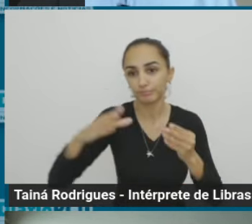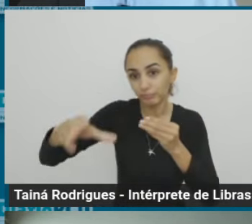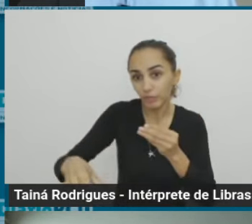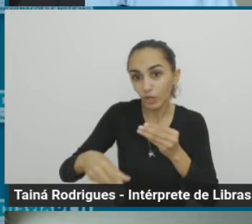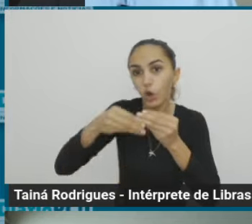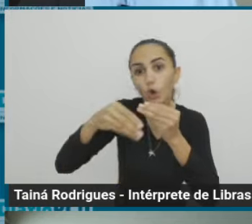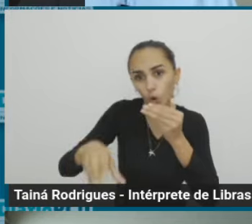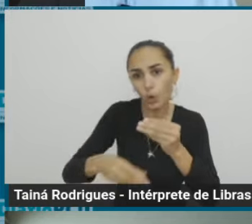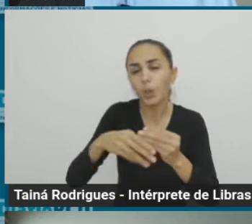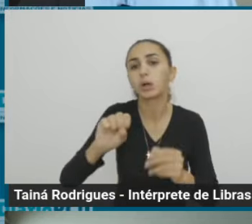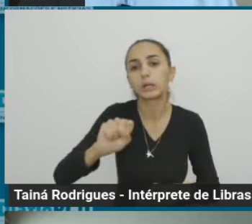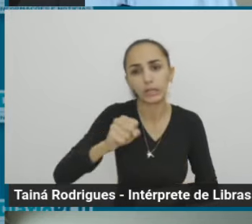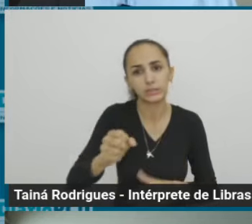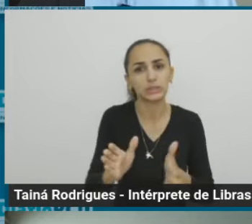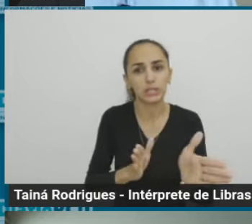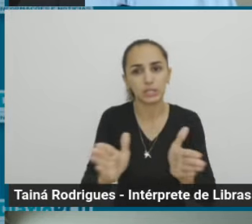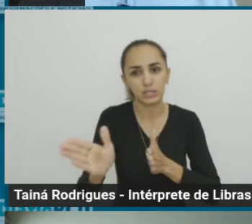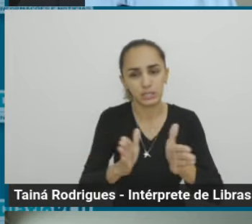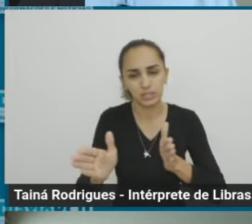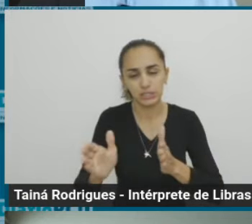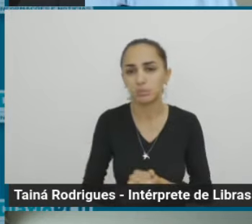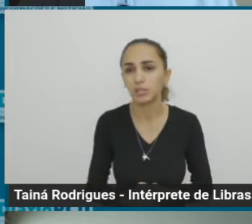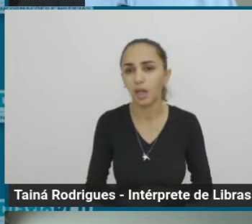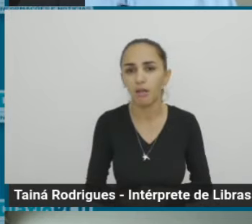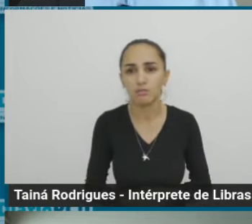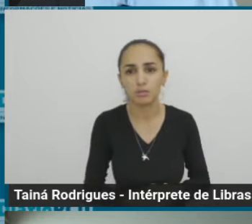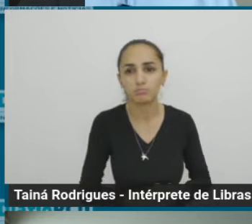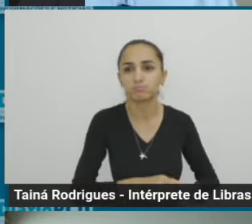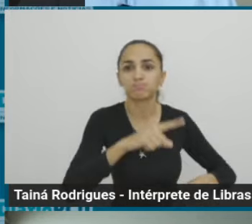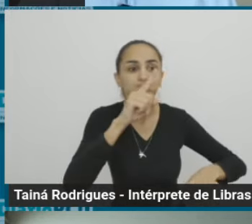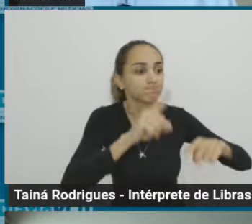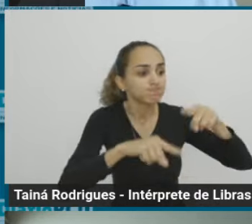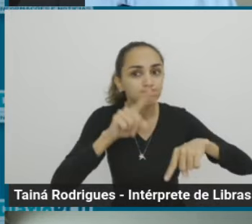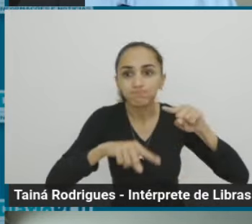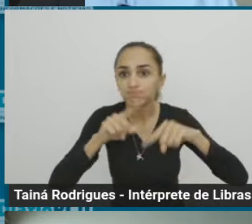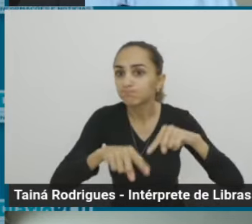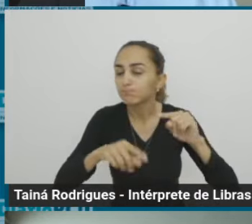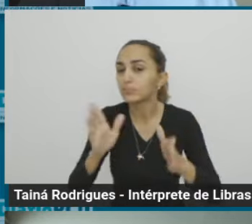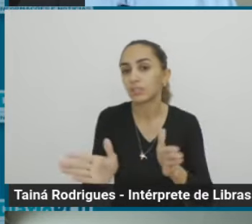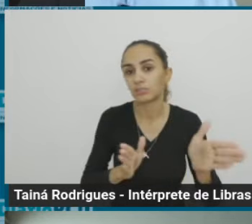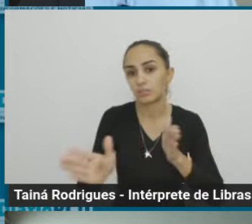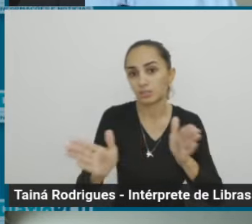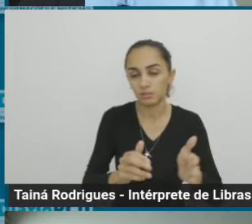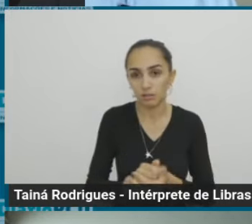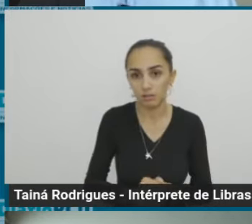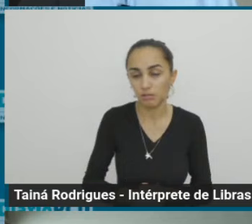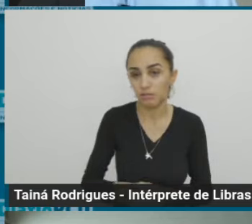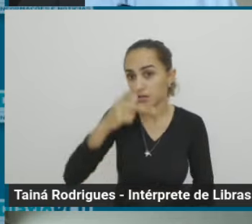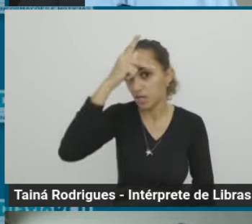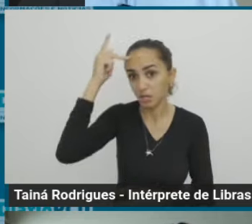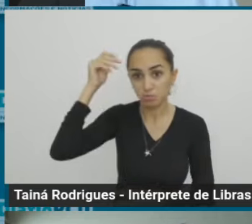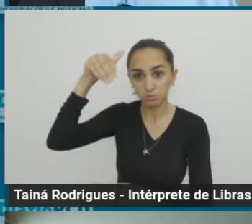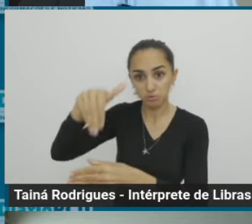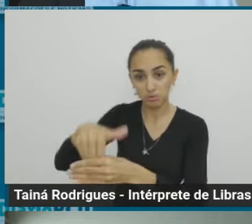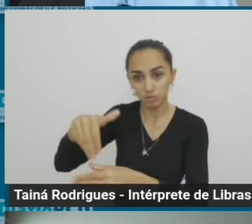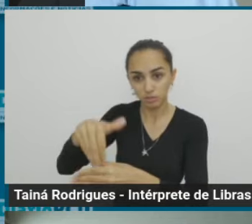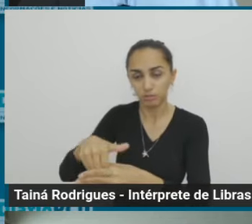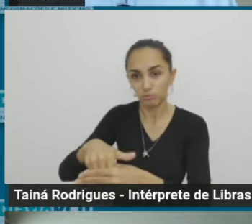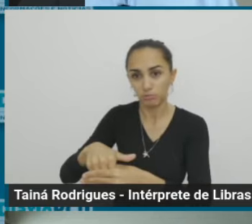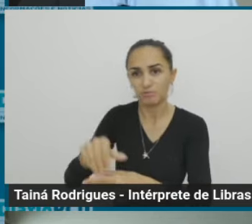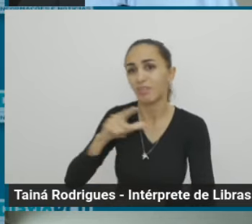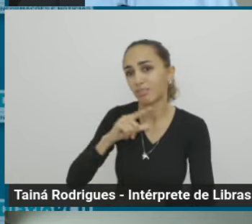acessibilidade, incrementarão os recursos de acessibilidade para que o eleitor e eleitora com deficiência possa votar com